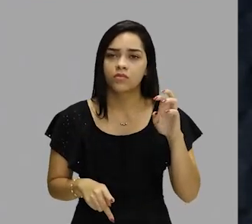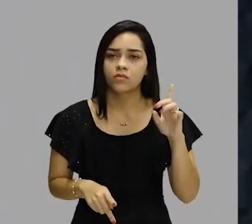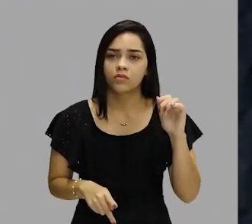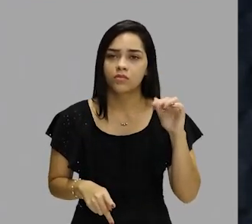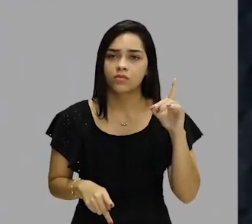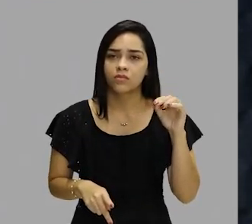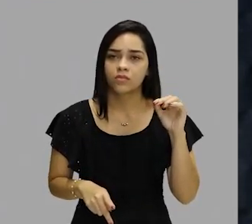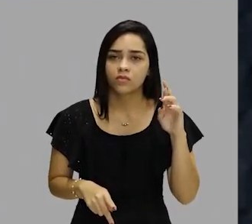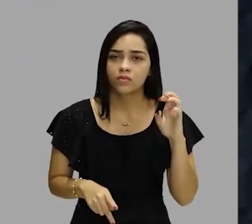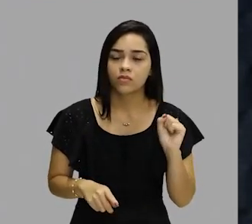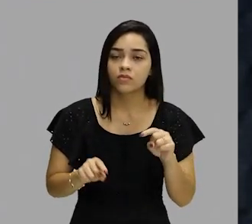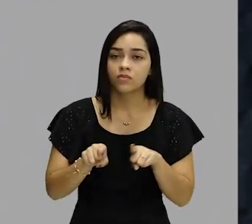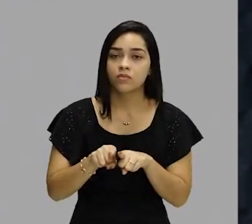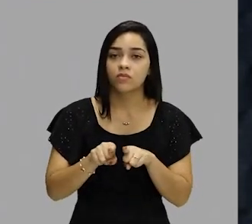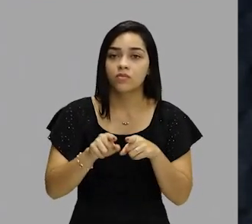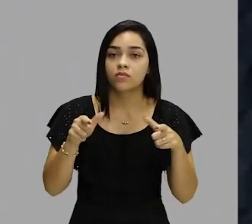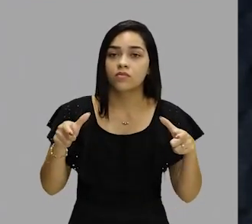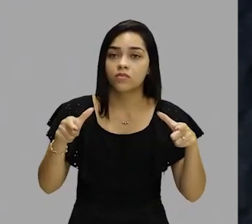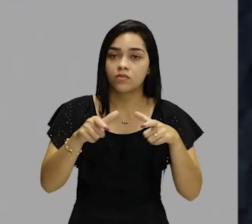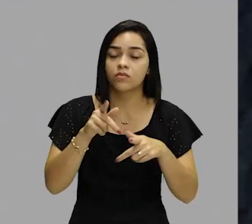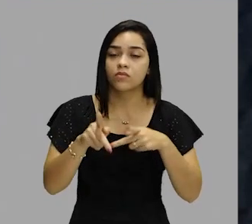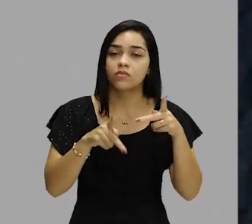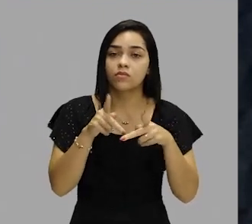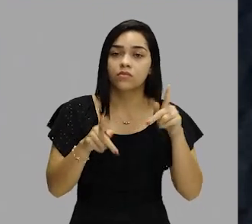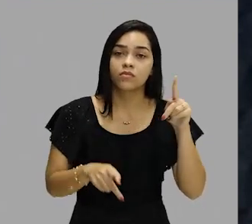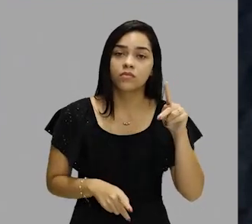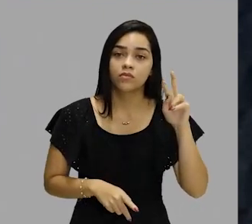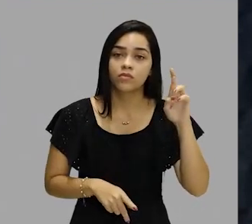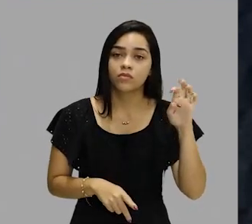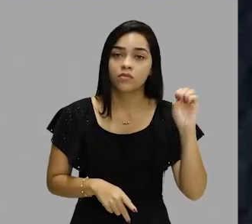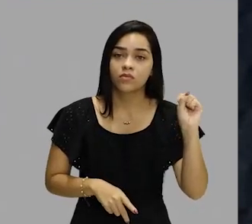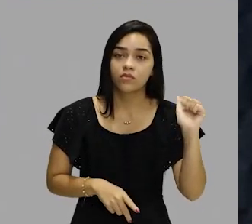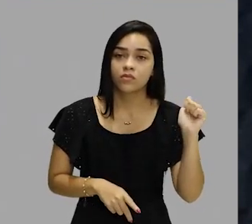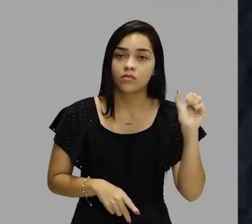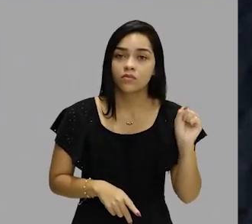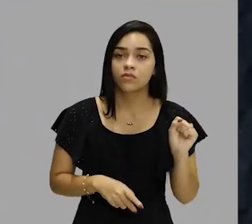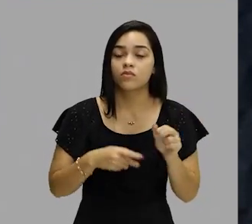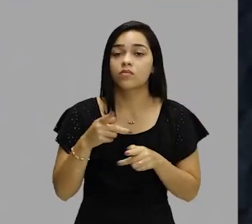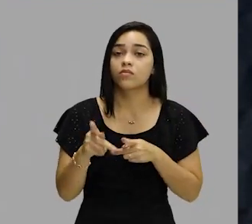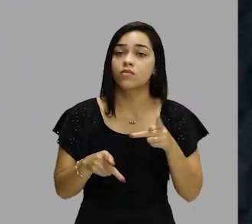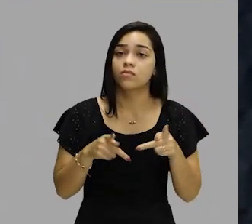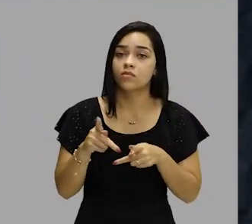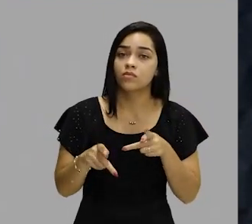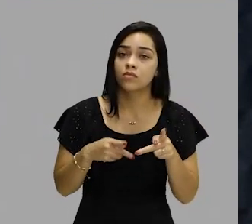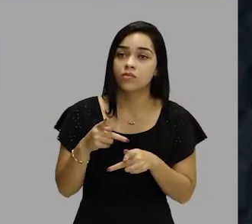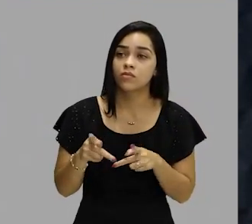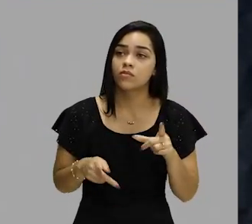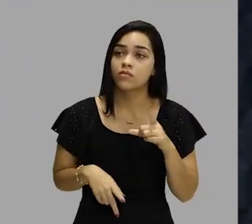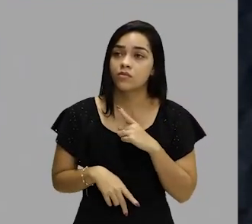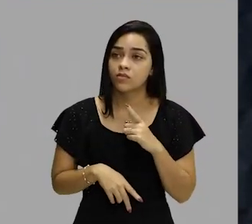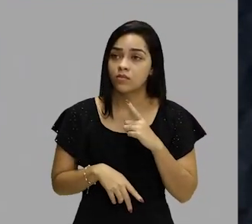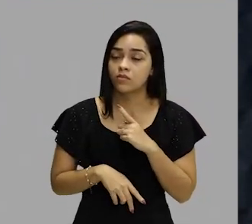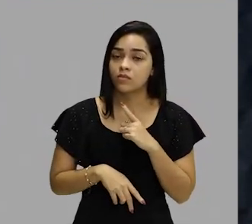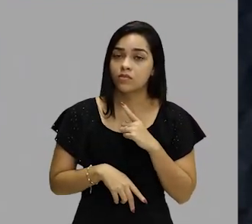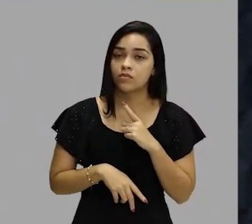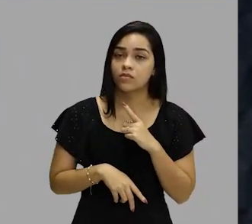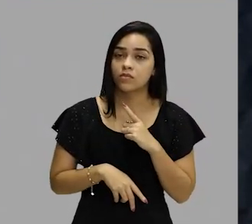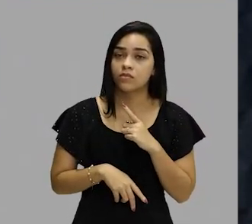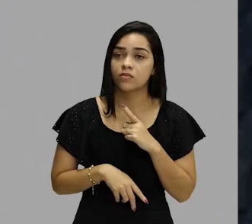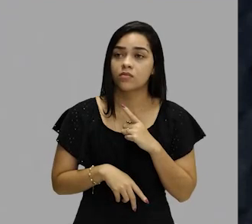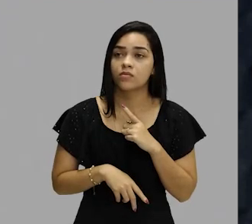a população de presas. Percebam que a população de predadores,